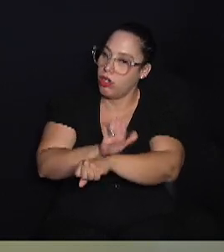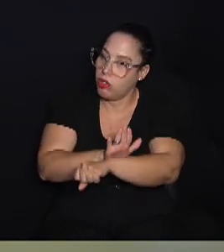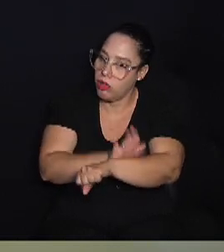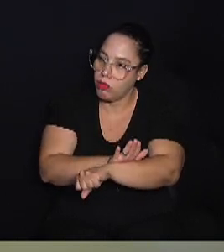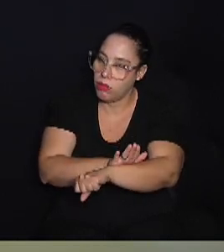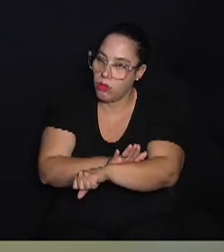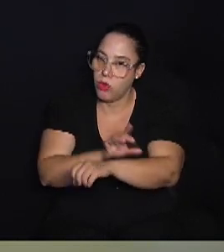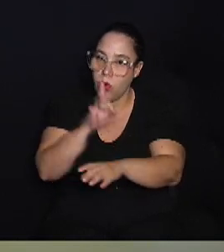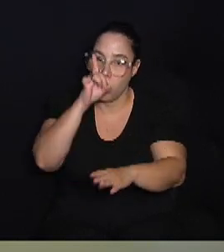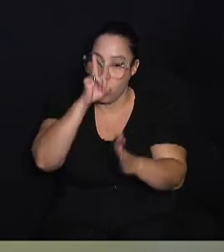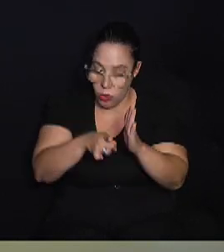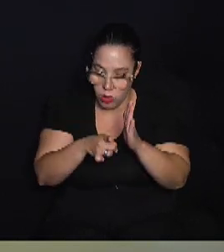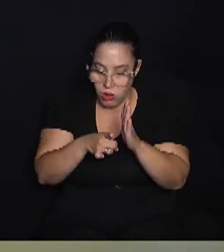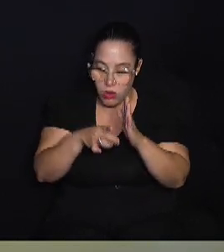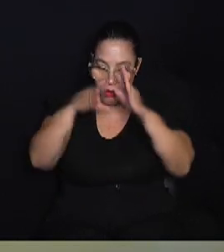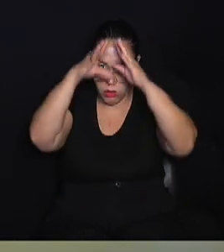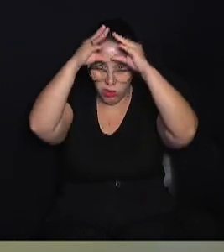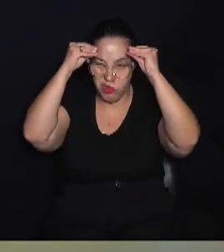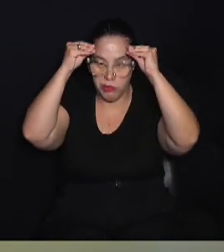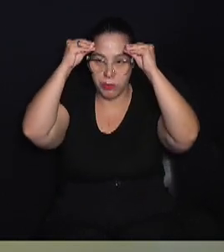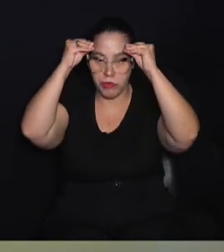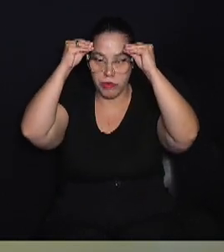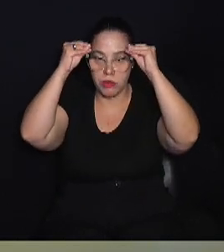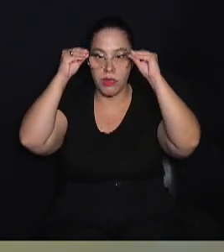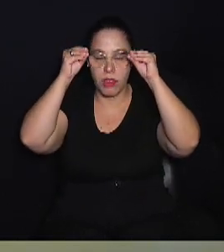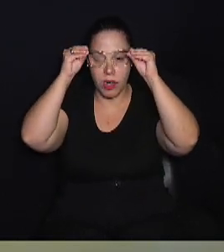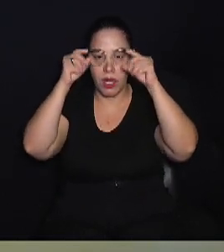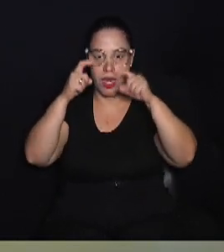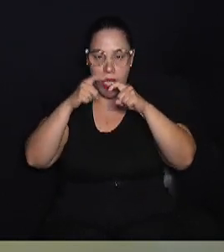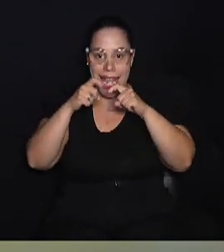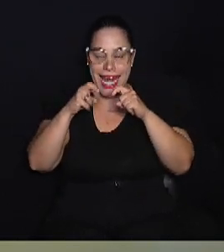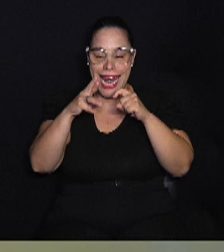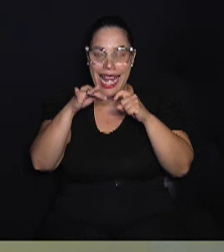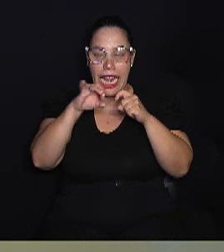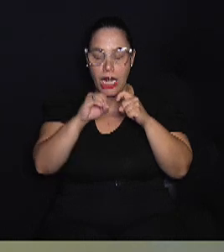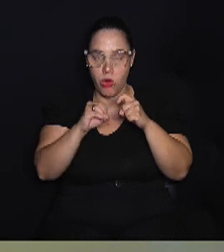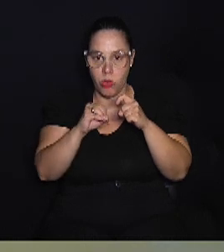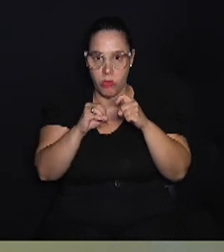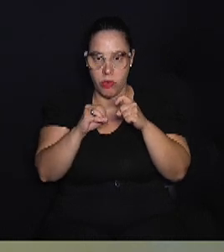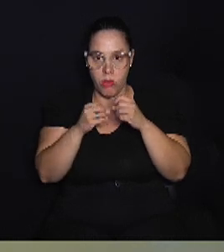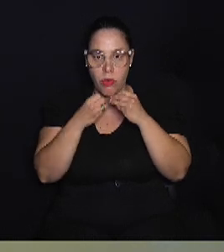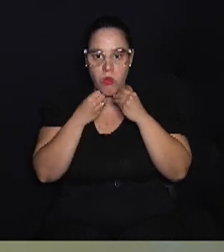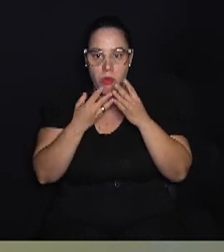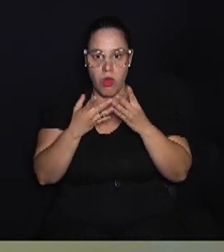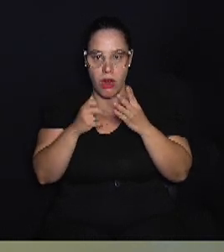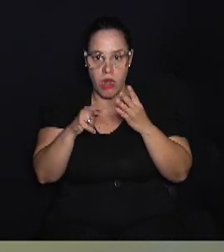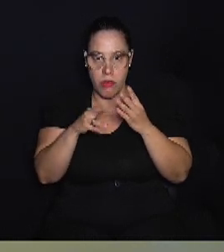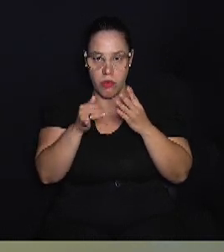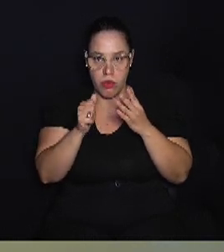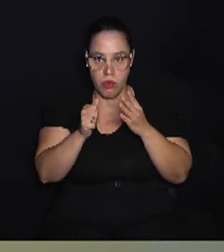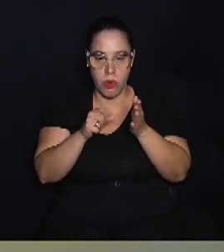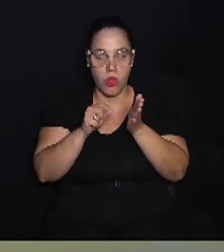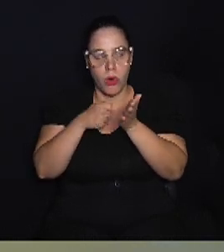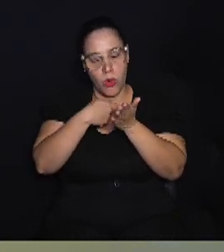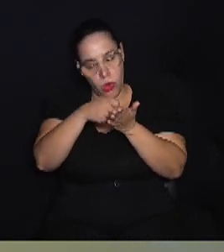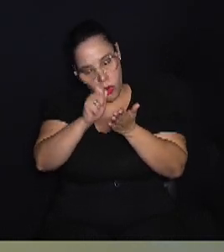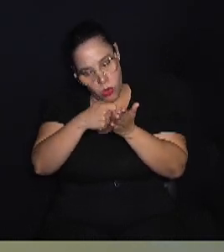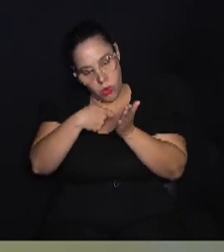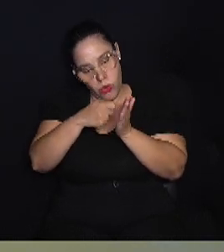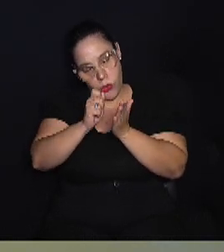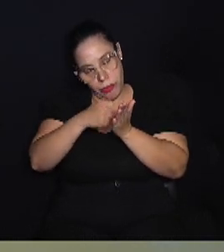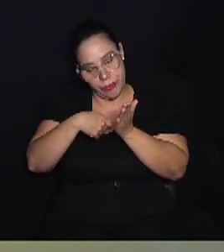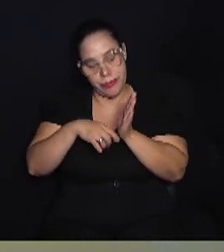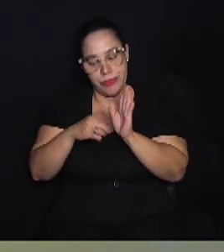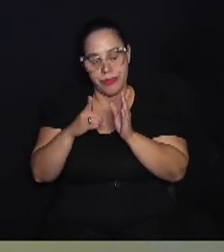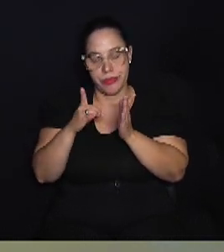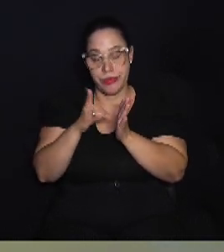o diagnóstico do Alzheimer em si é um diagnóstico clínico. Então, tem que ter uma boa anamnese, existem questionários para você identificar